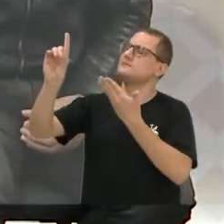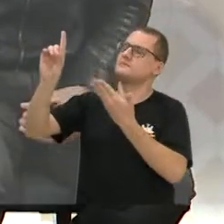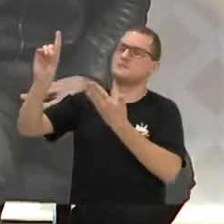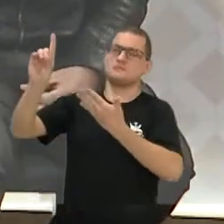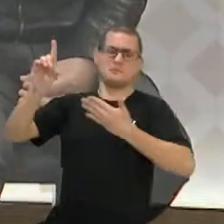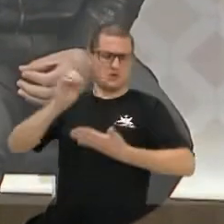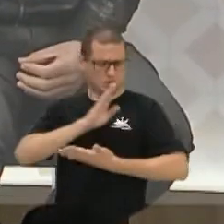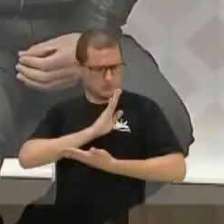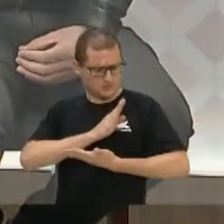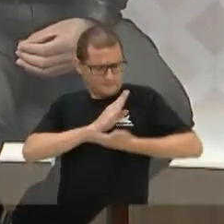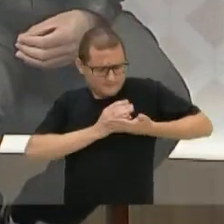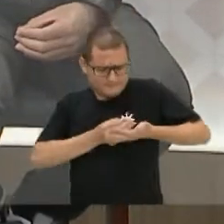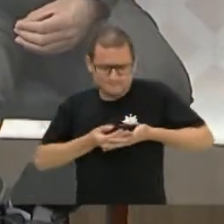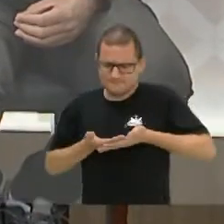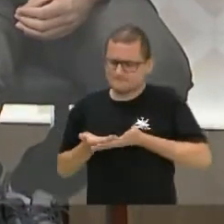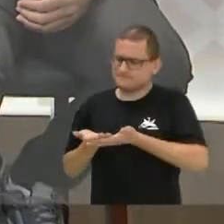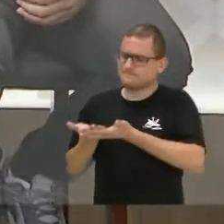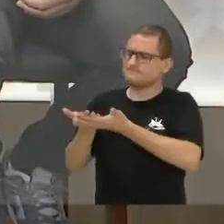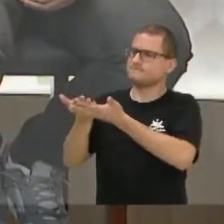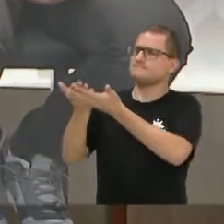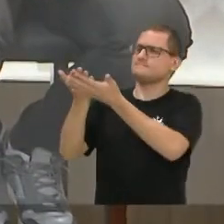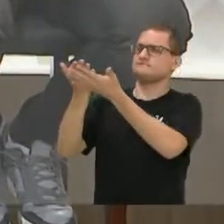meu coração